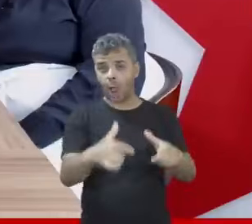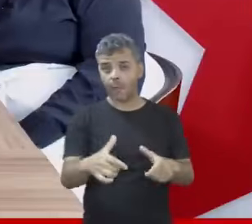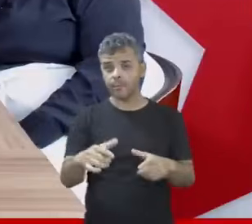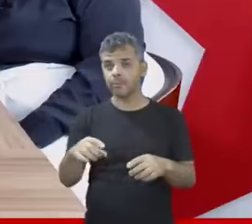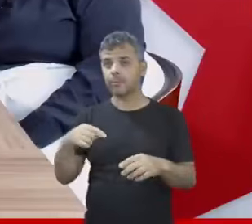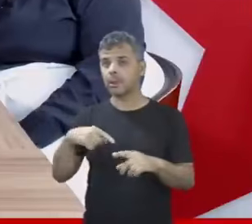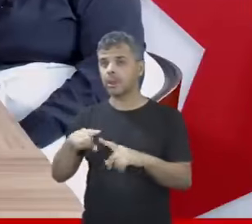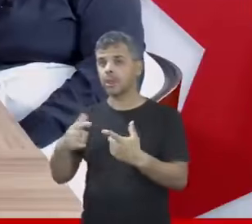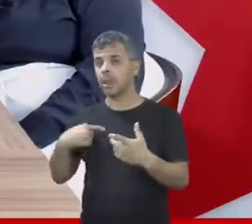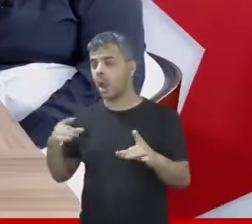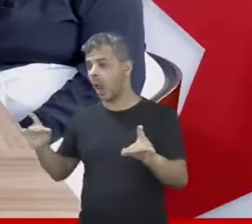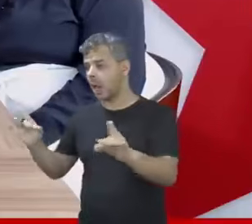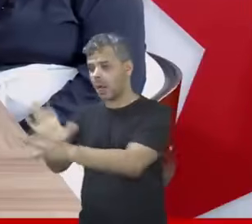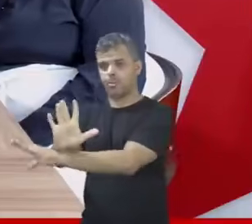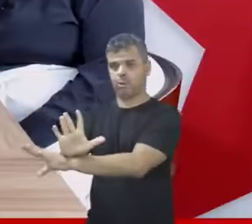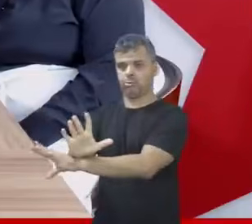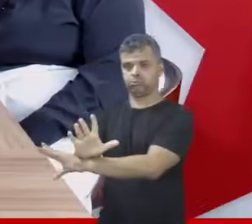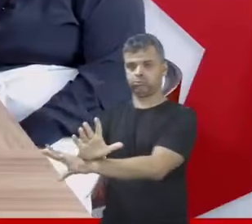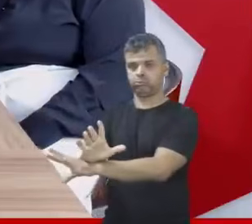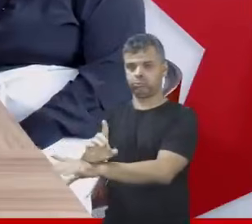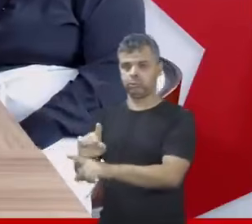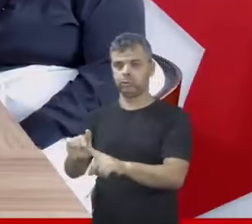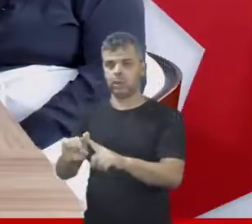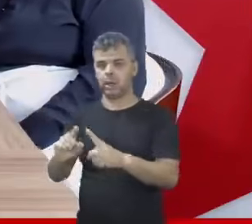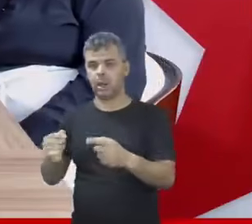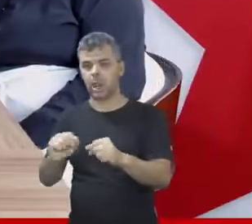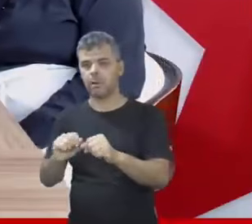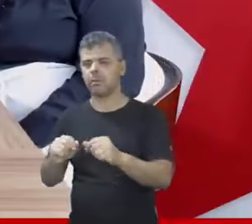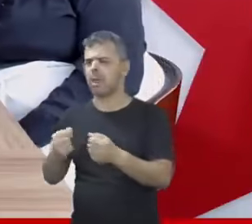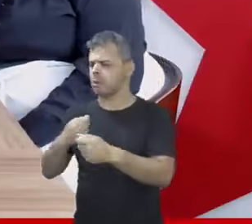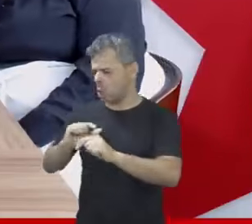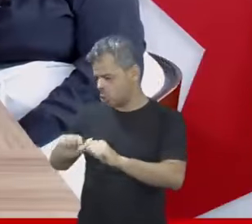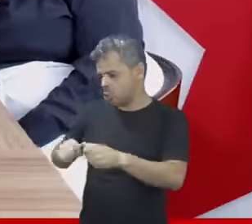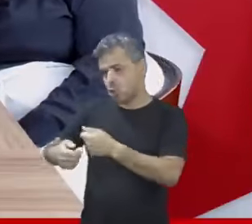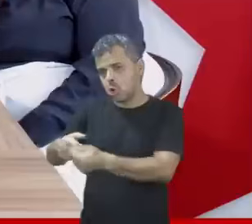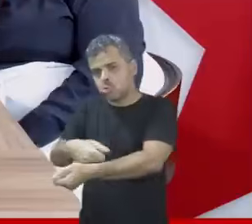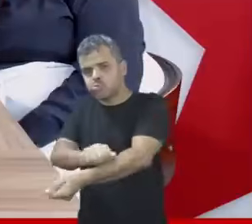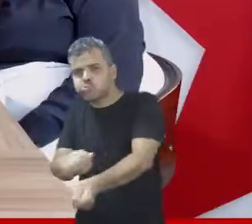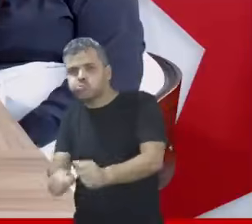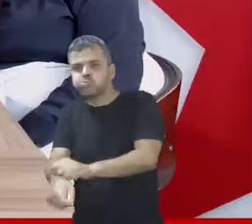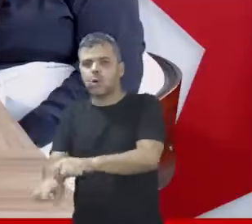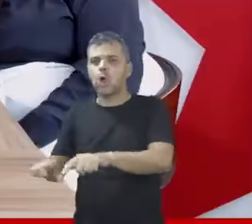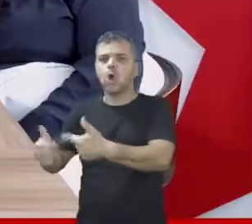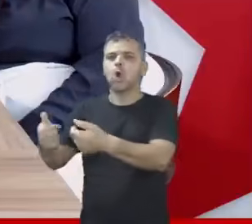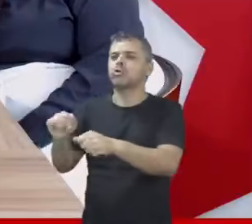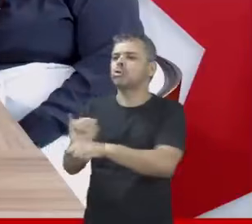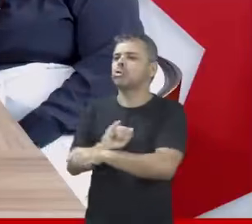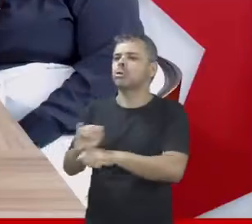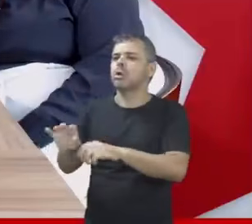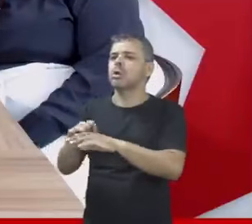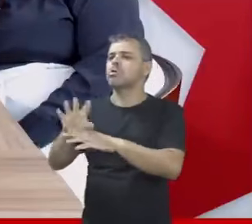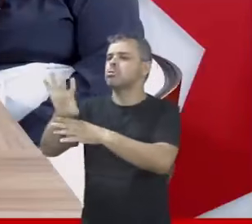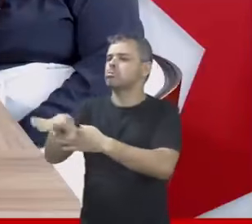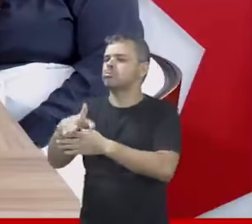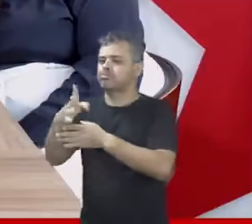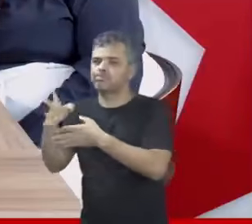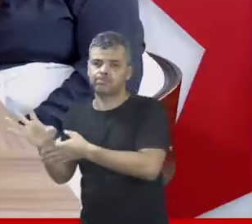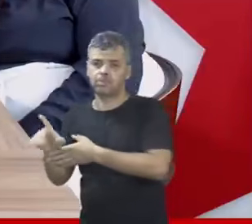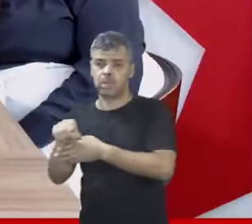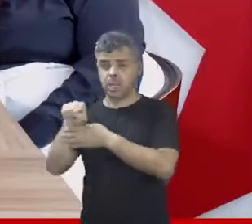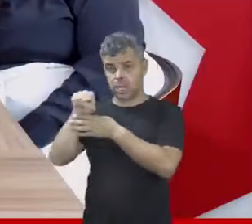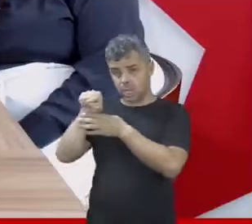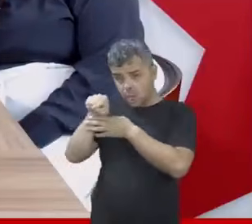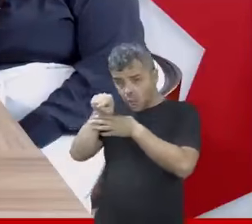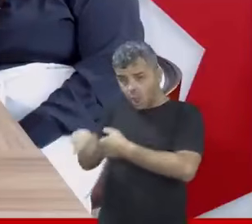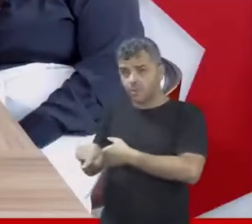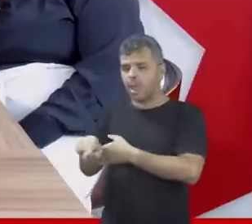já foi encerrada, né? Que já estão desbravando outras escalas, e isso